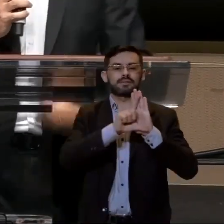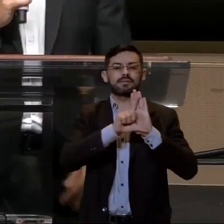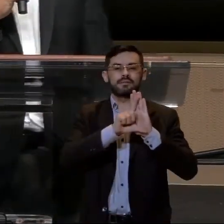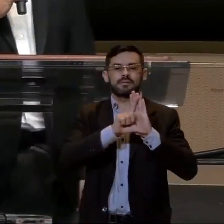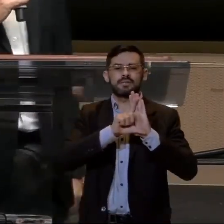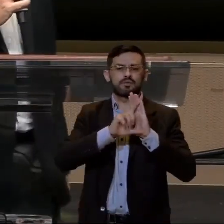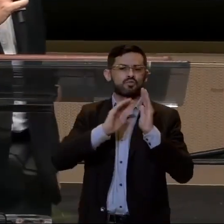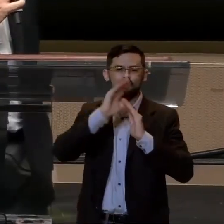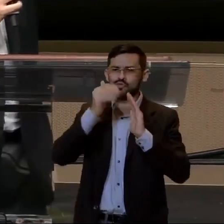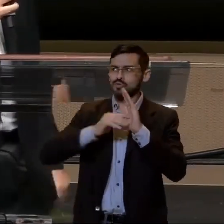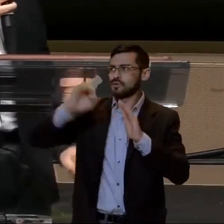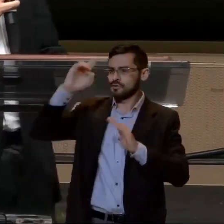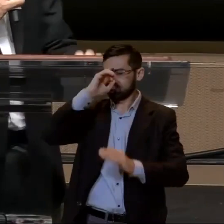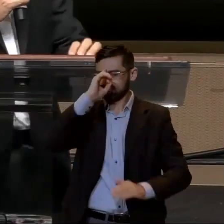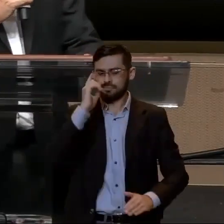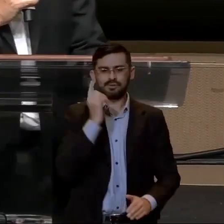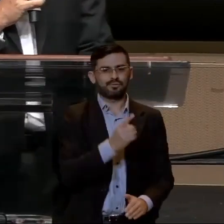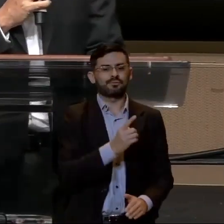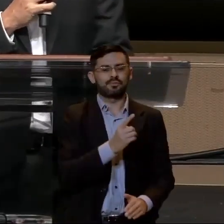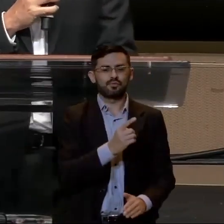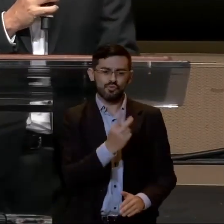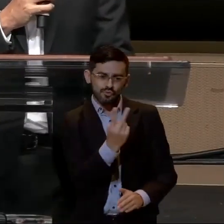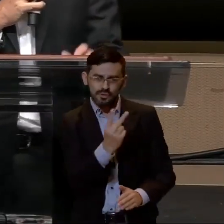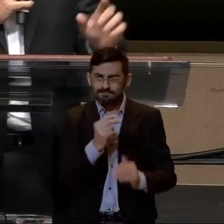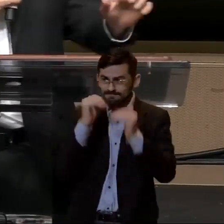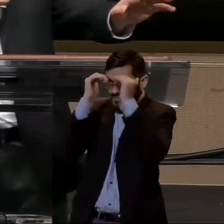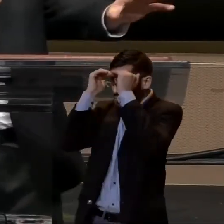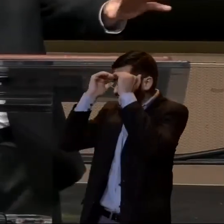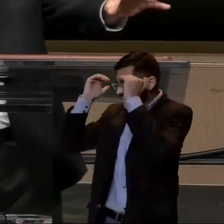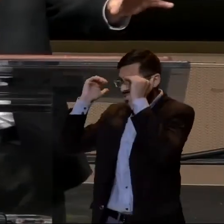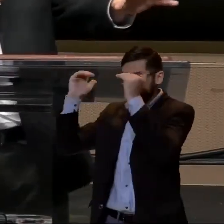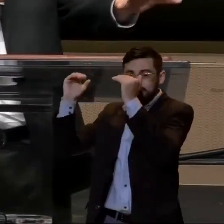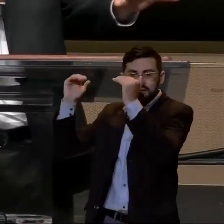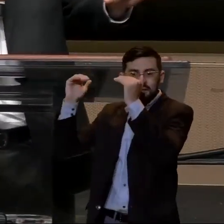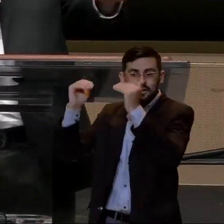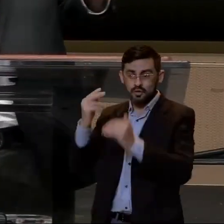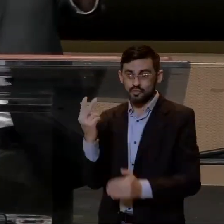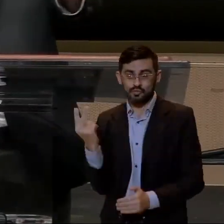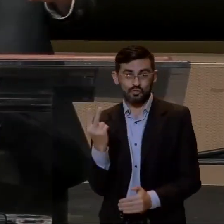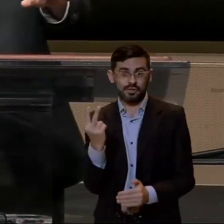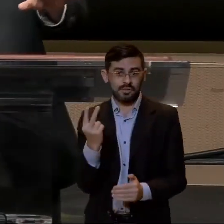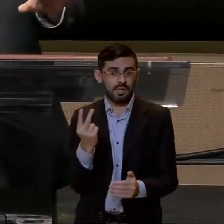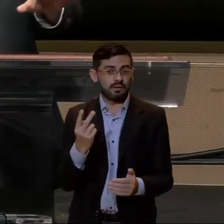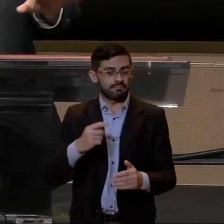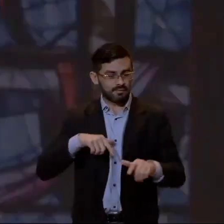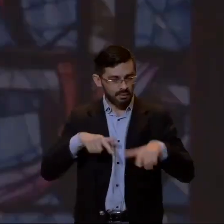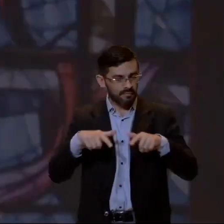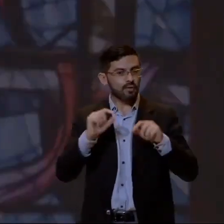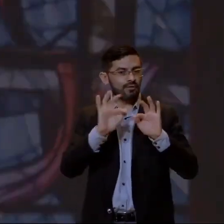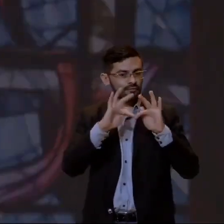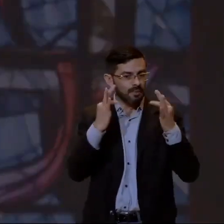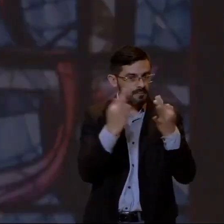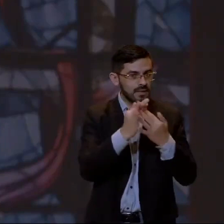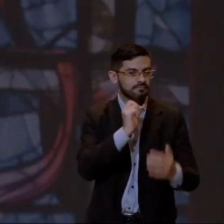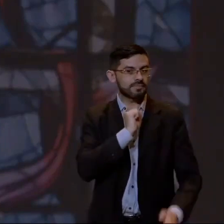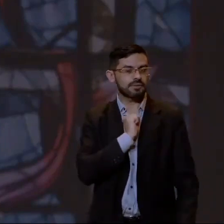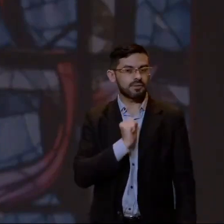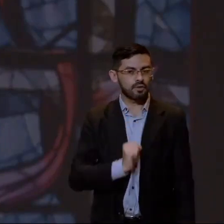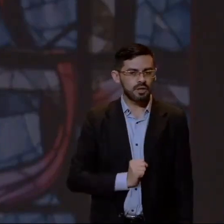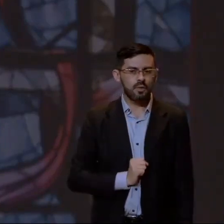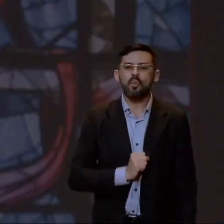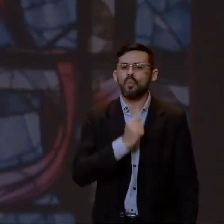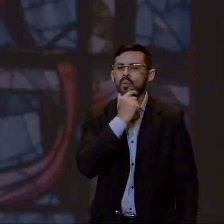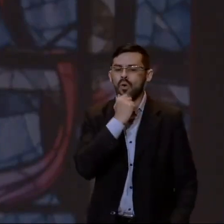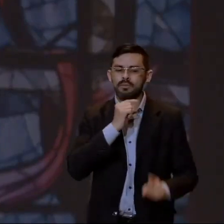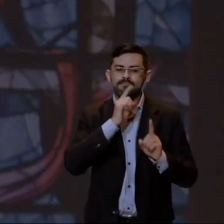e mandamentos do Senhor. Um casal de família de sacerdotes, ele